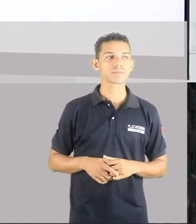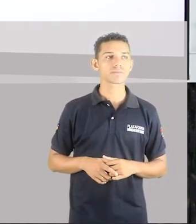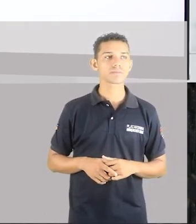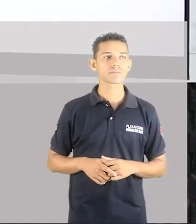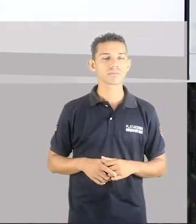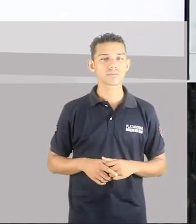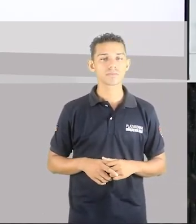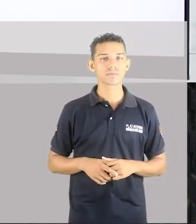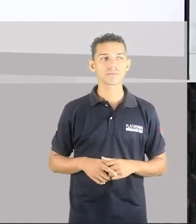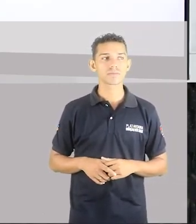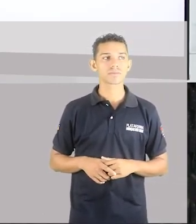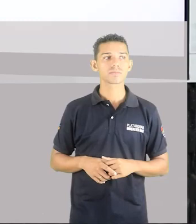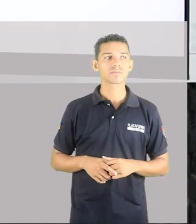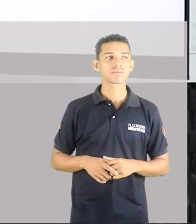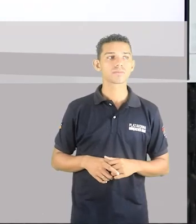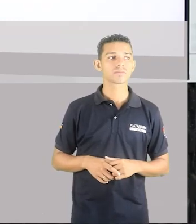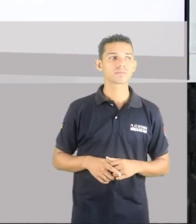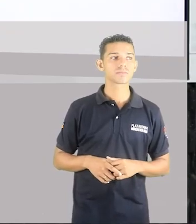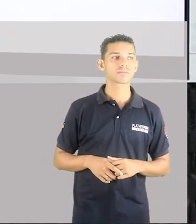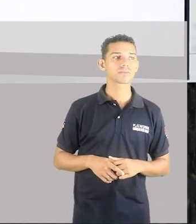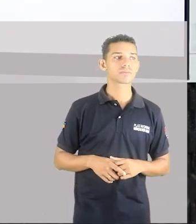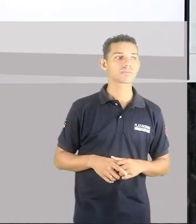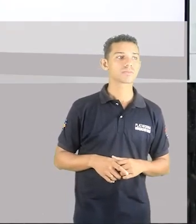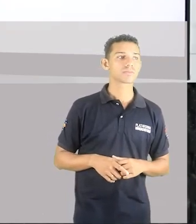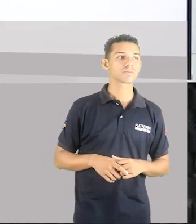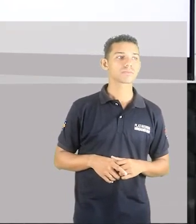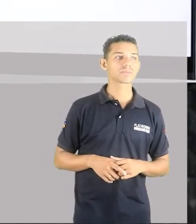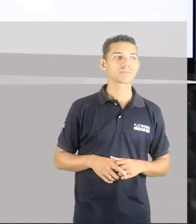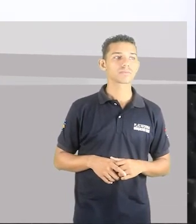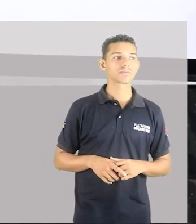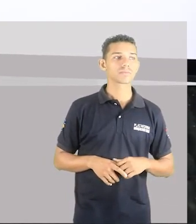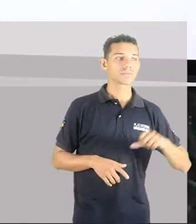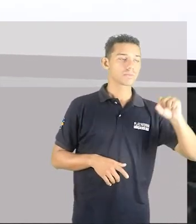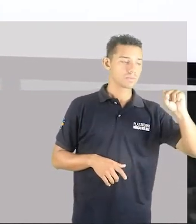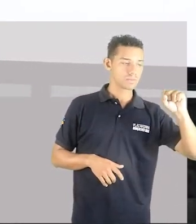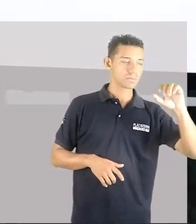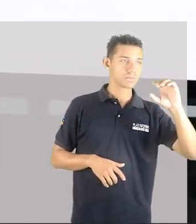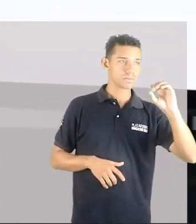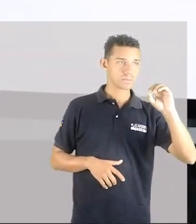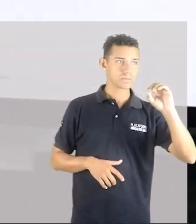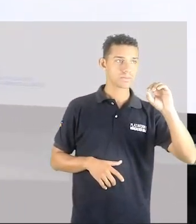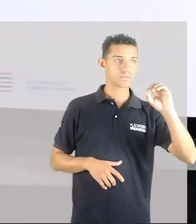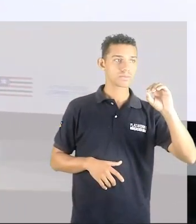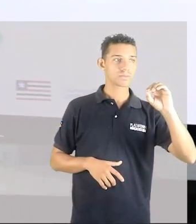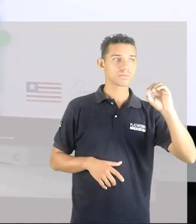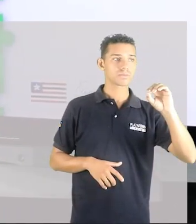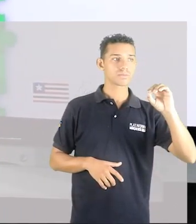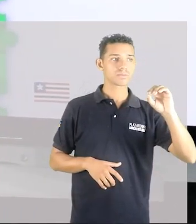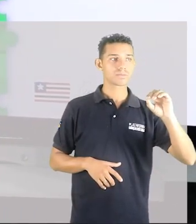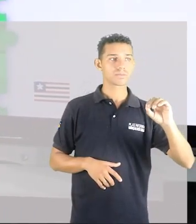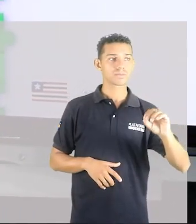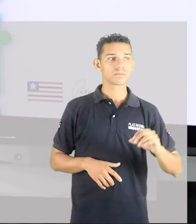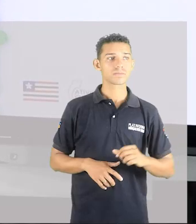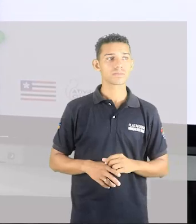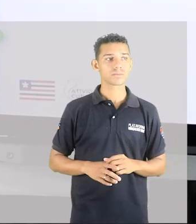Tá outro exemplo? Eu poderia chegar aqui, por exemplo, ó, dióxido de enxofre,